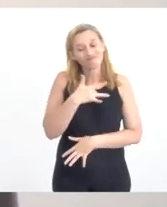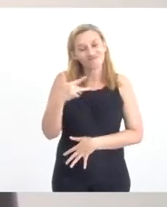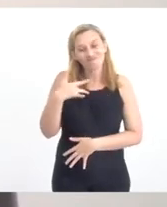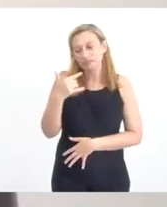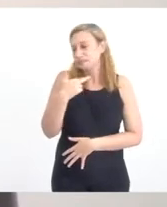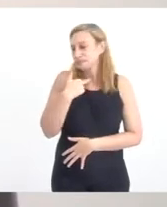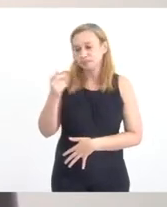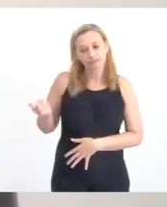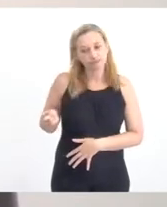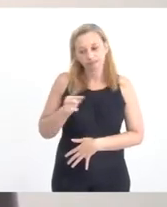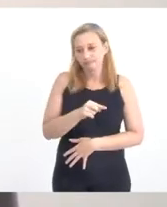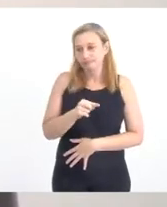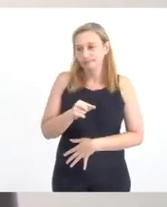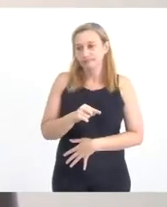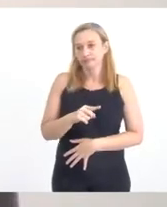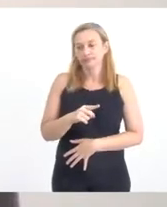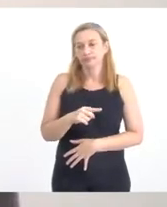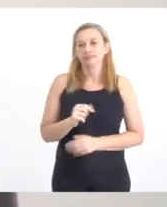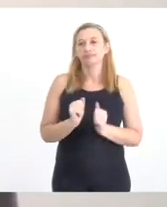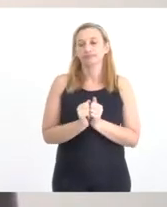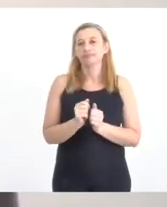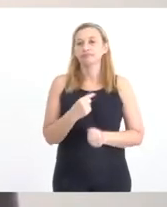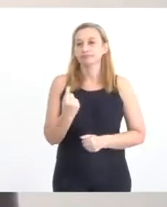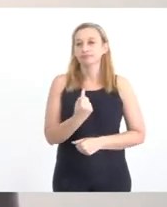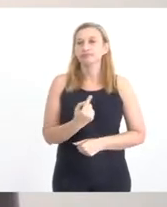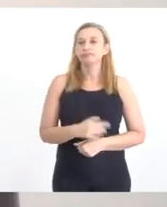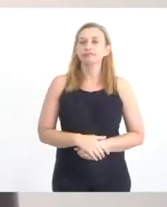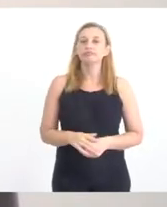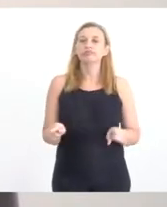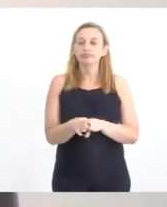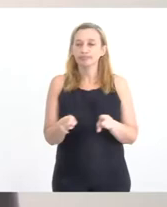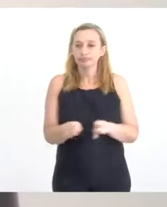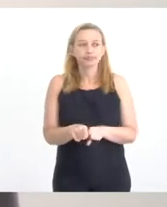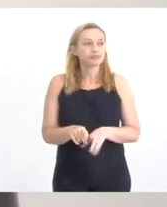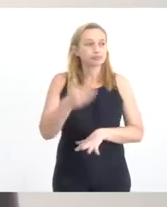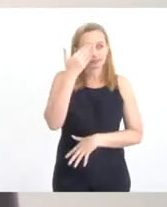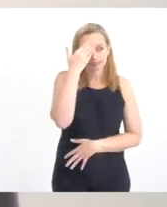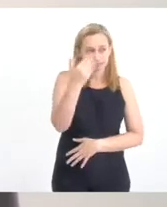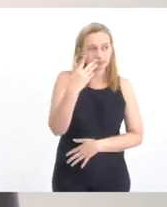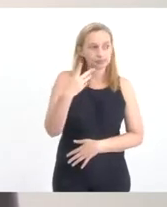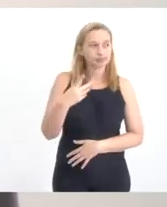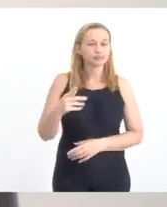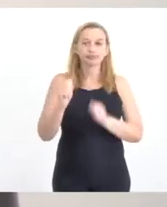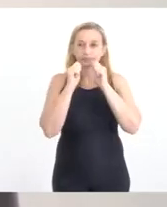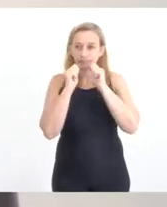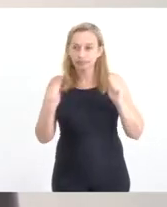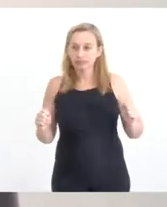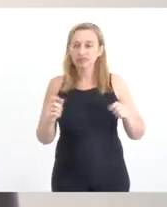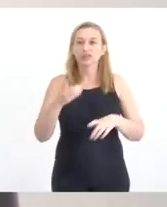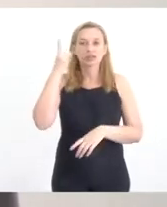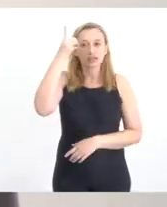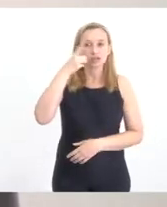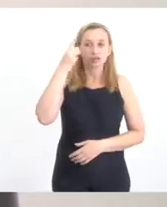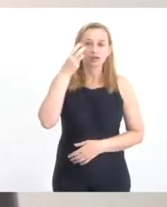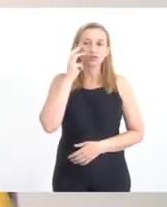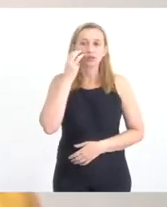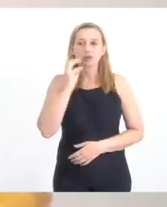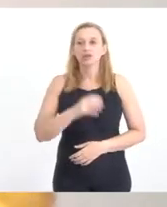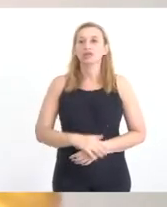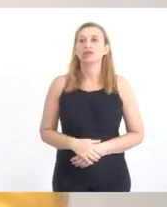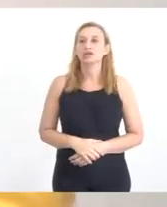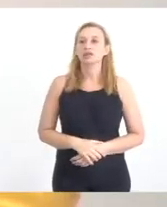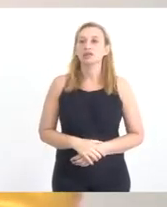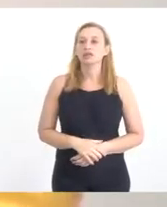saúde não pode estar aqui conosco também agradecer com a presença da assessora do Deputado waldeck